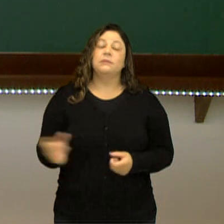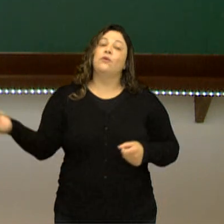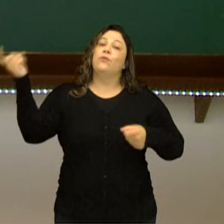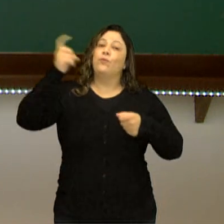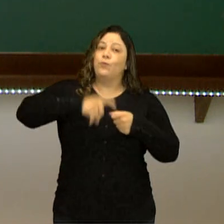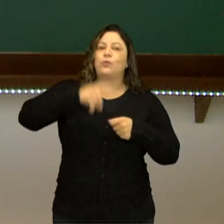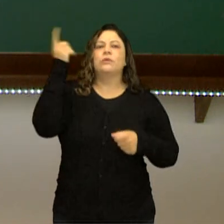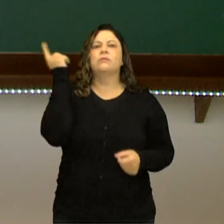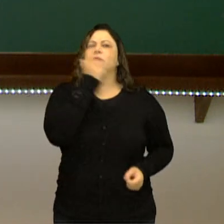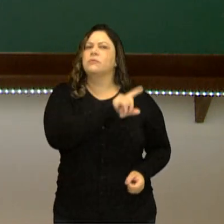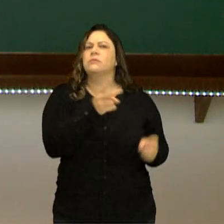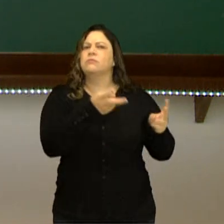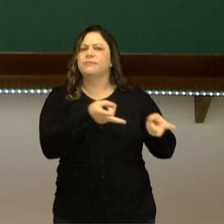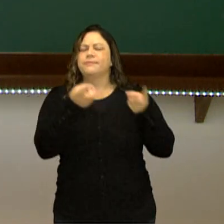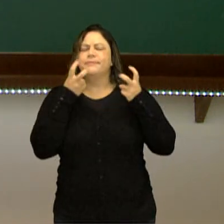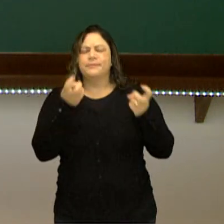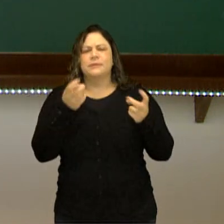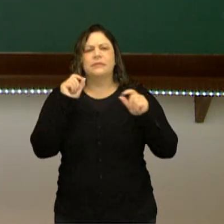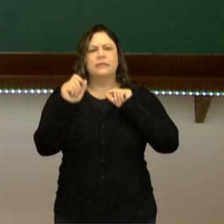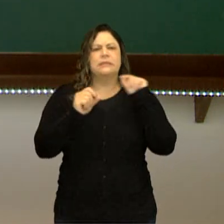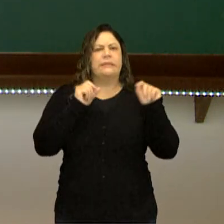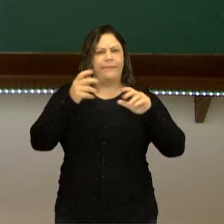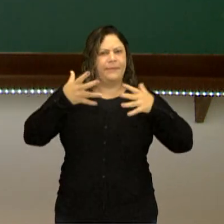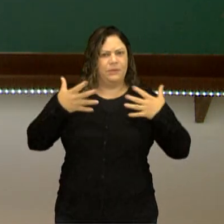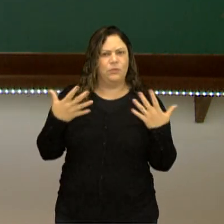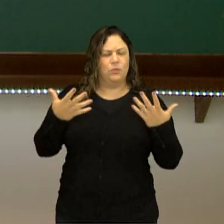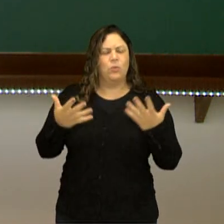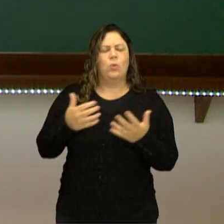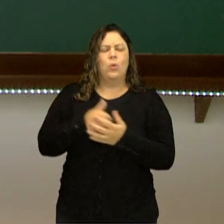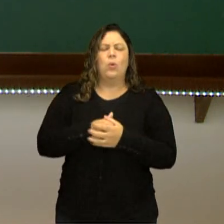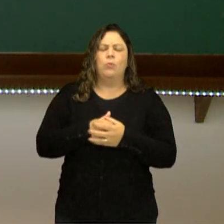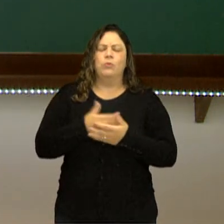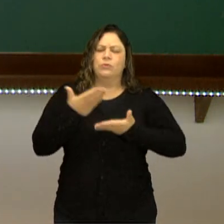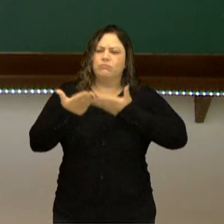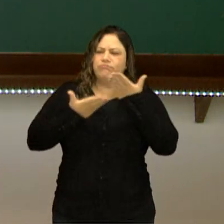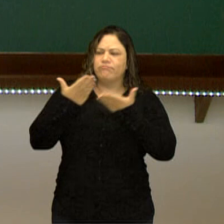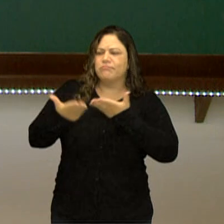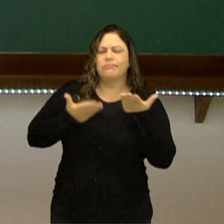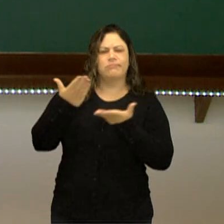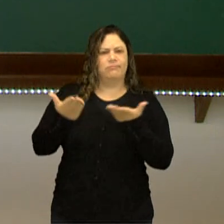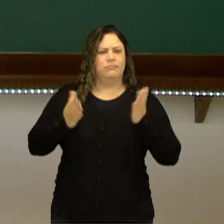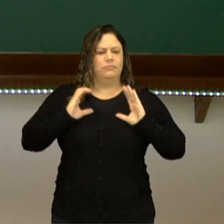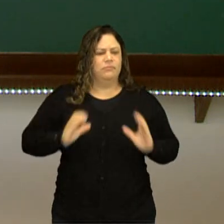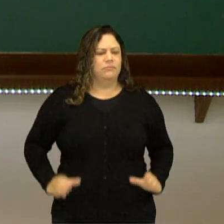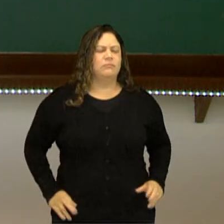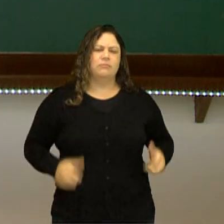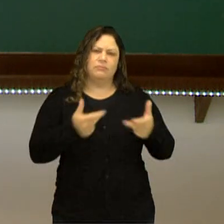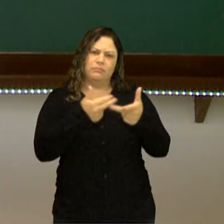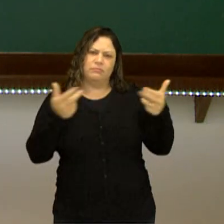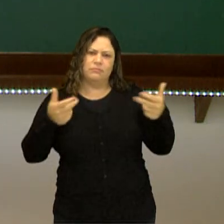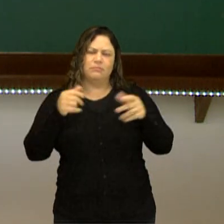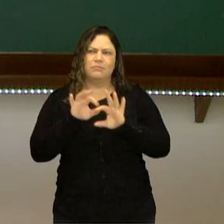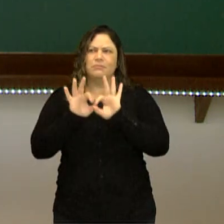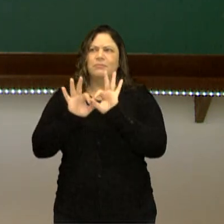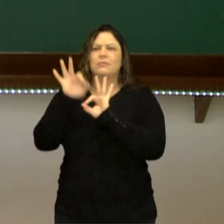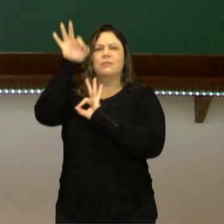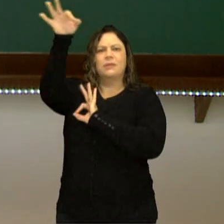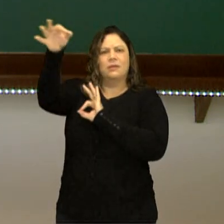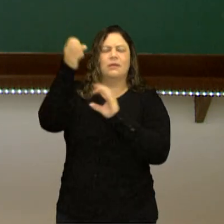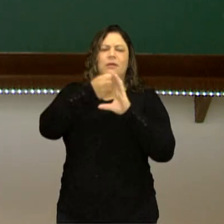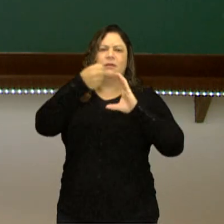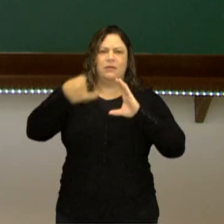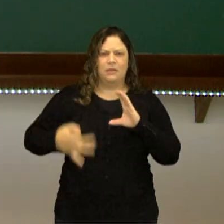Voltamos, conseguiu perceber conforme eles se tratam, eles se comportam, mesmo que à distância, algumas características